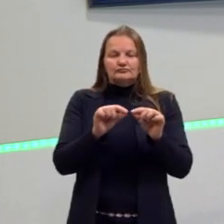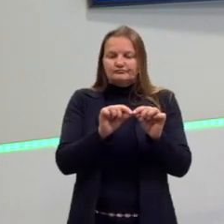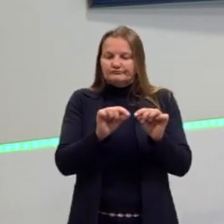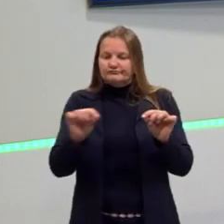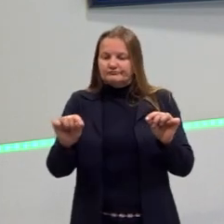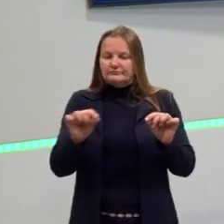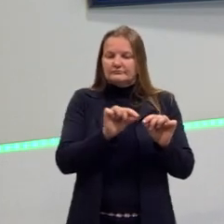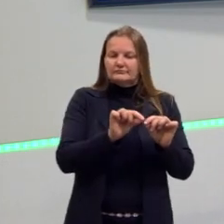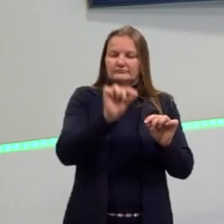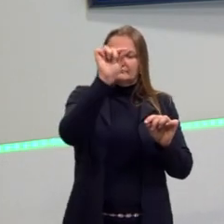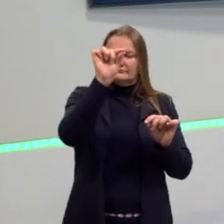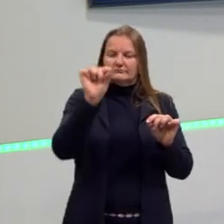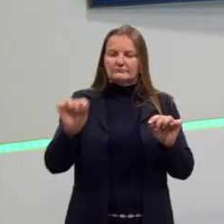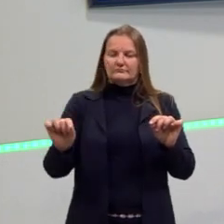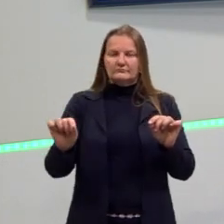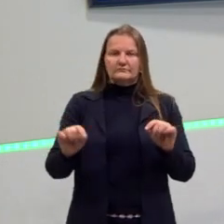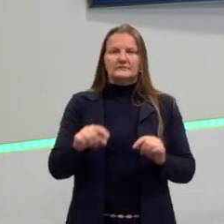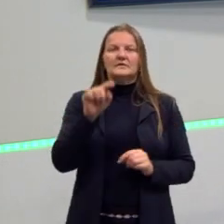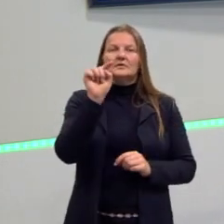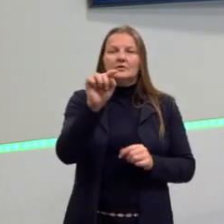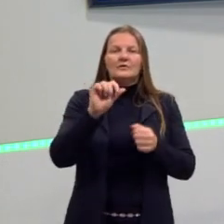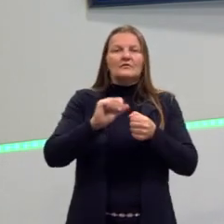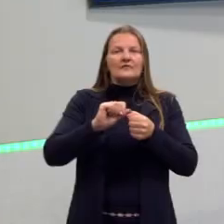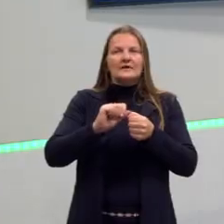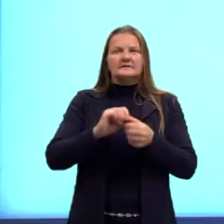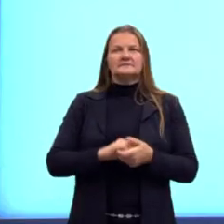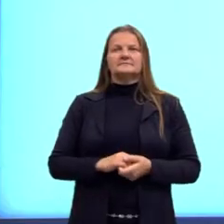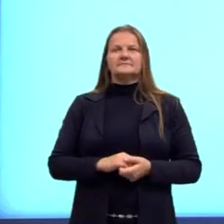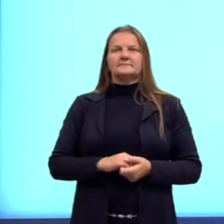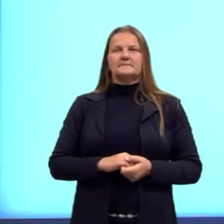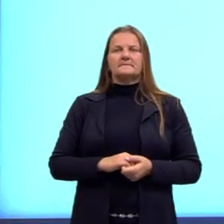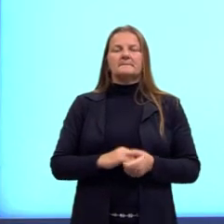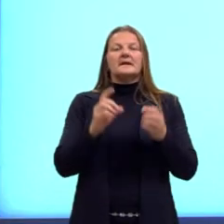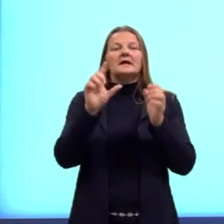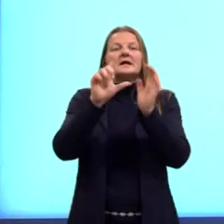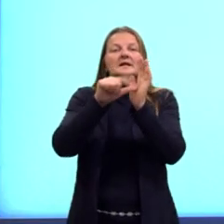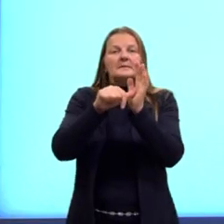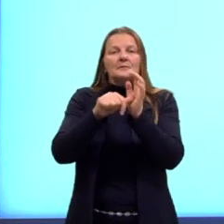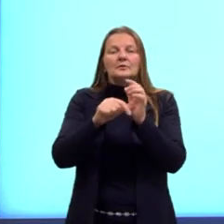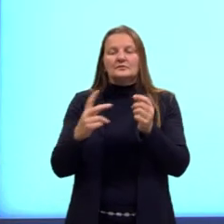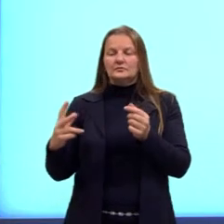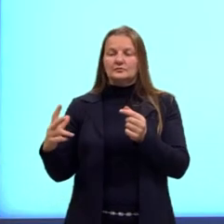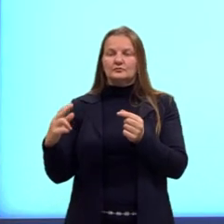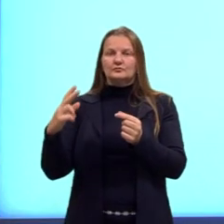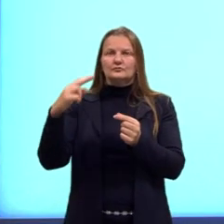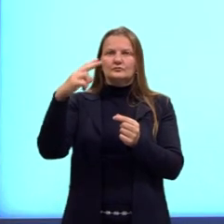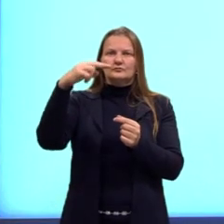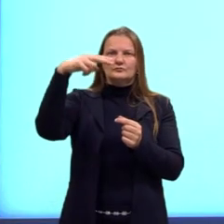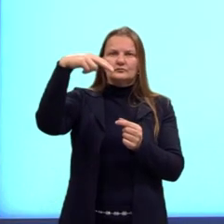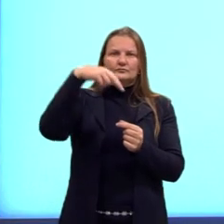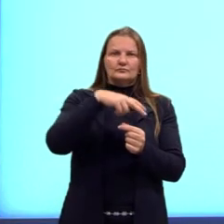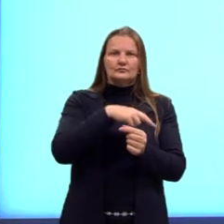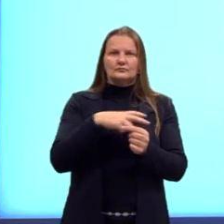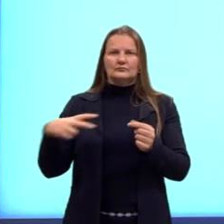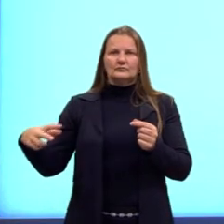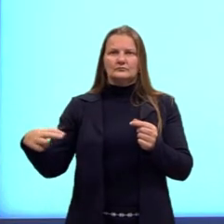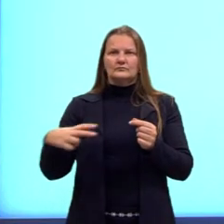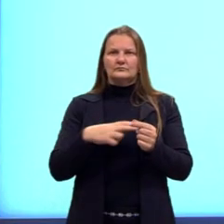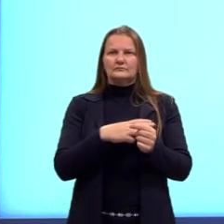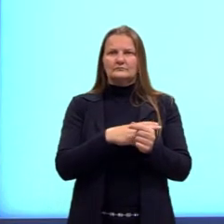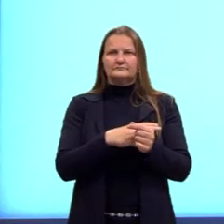reta Então bem retinho se tu traçar um triângulo e depois recorta aqui os ângulos tá